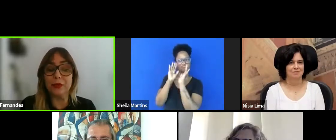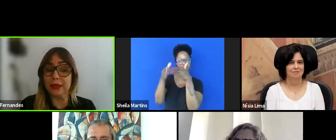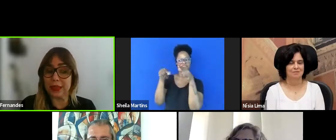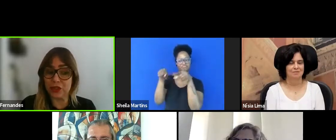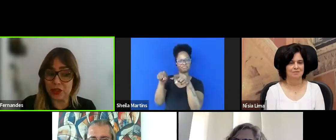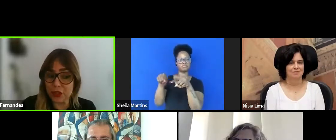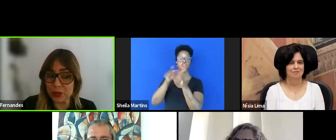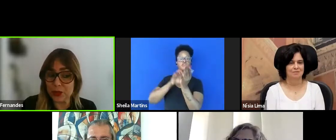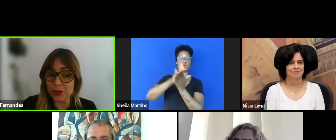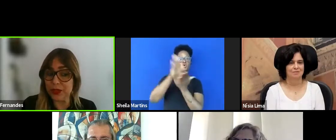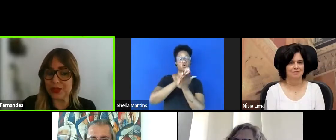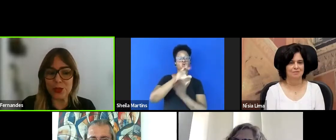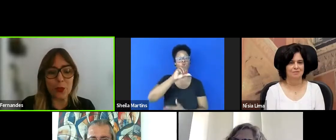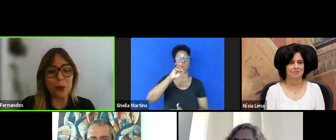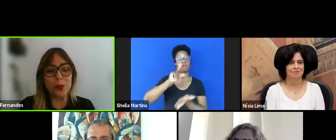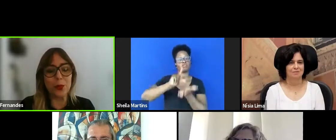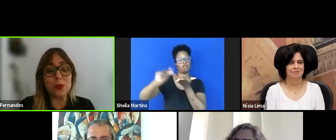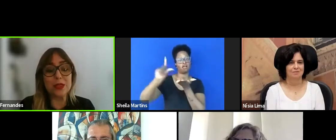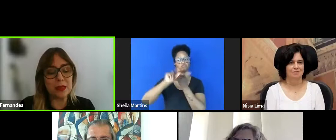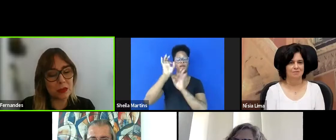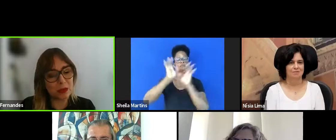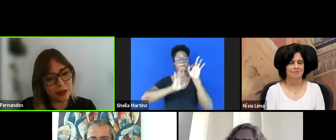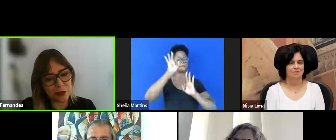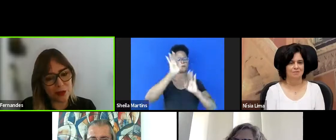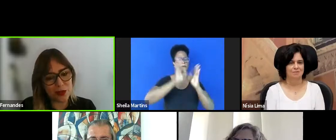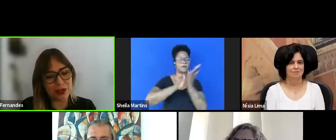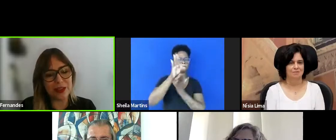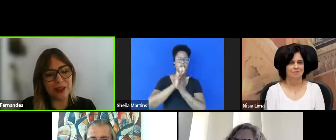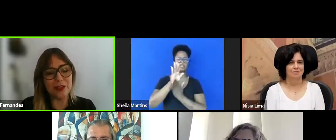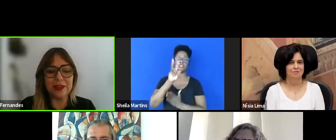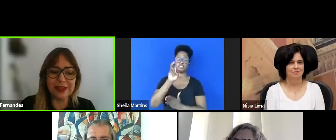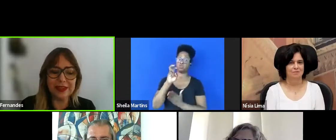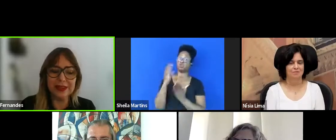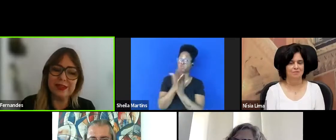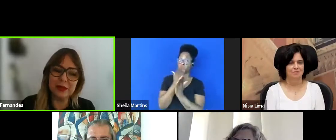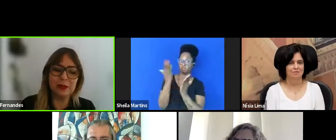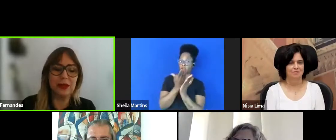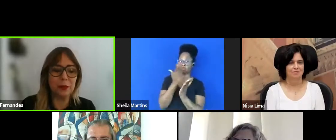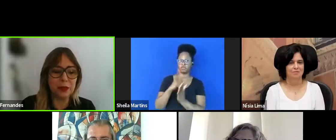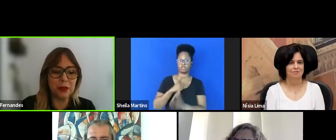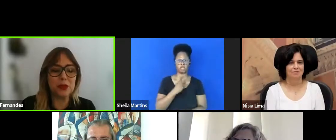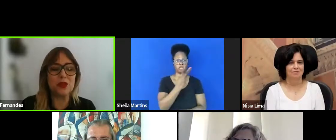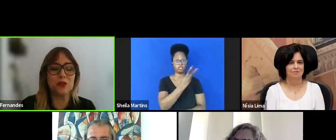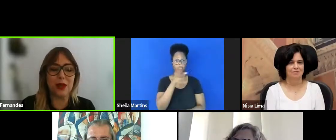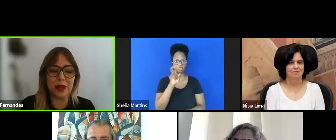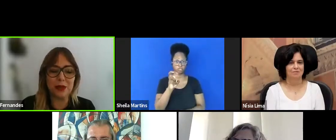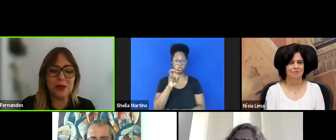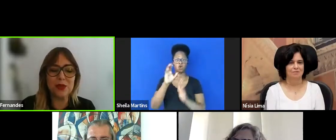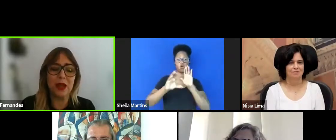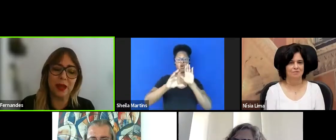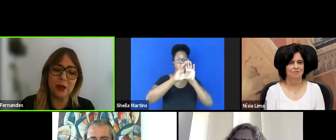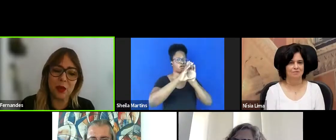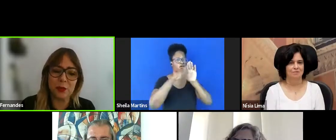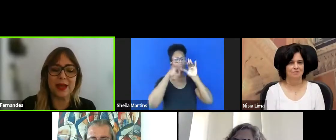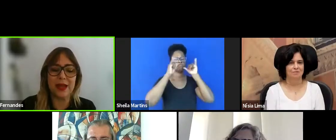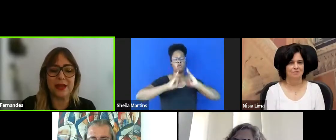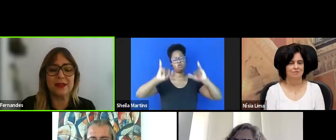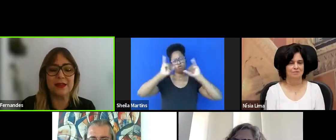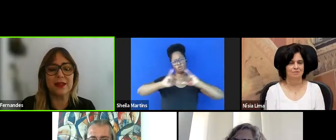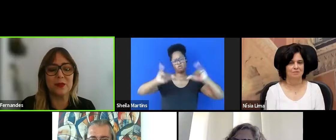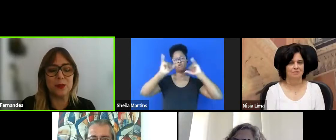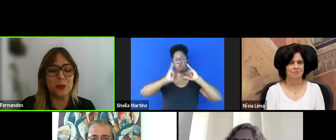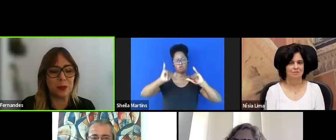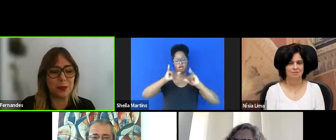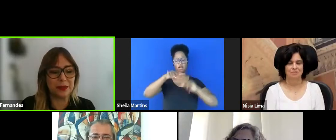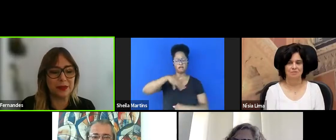Publicou 90 artigos, organizou e publicou 5 livros e teve 35 capítulos divulgados em obras da